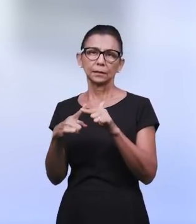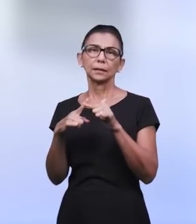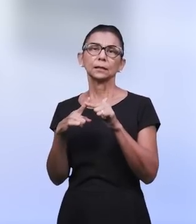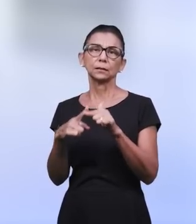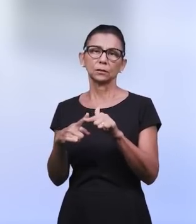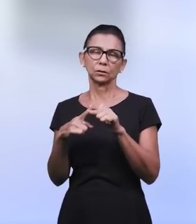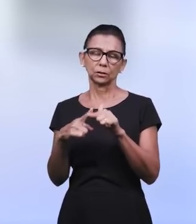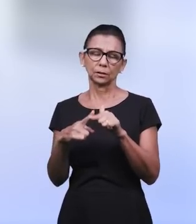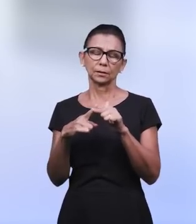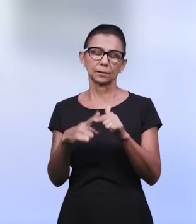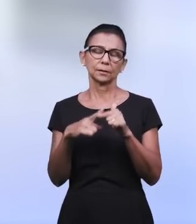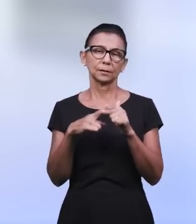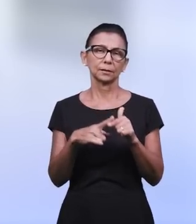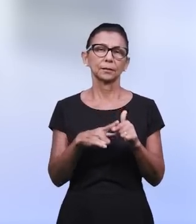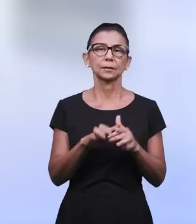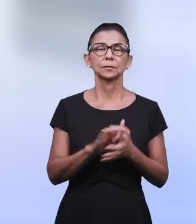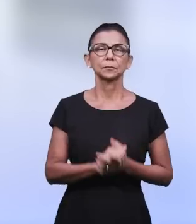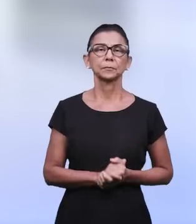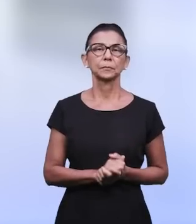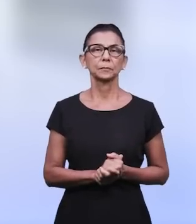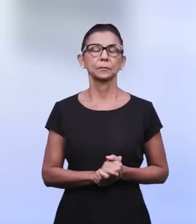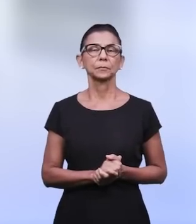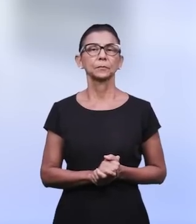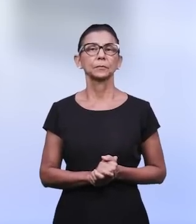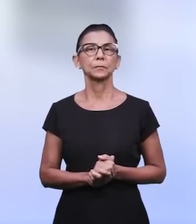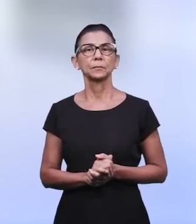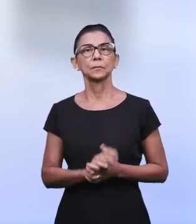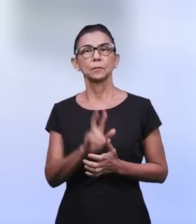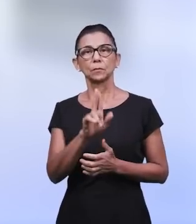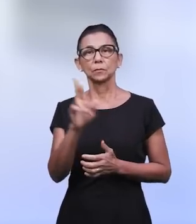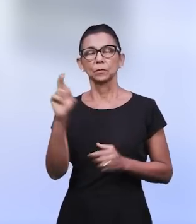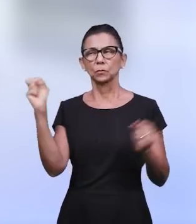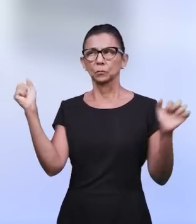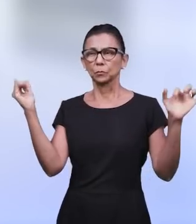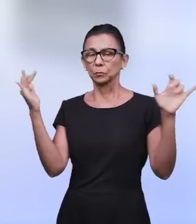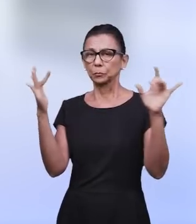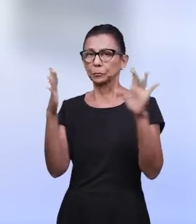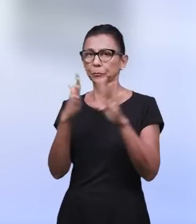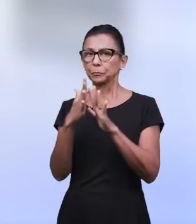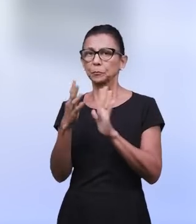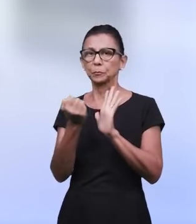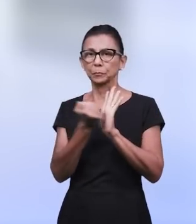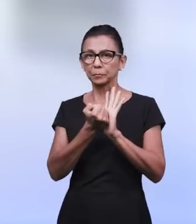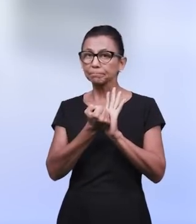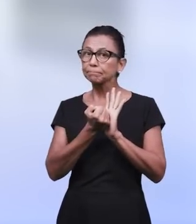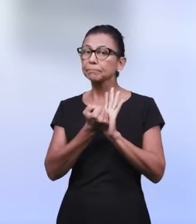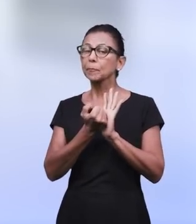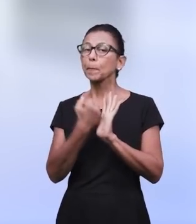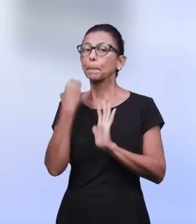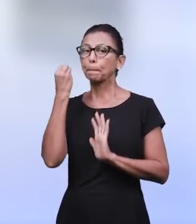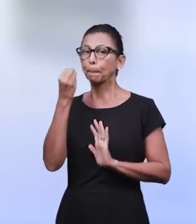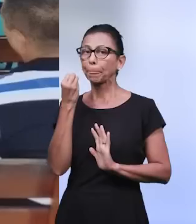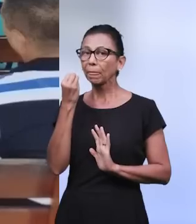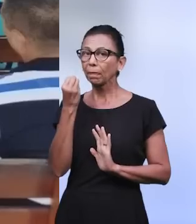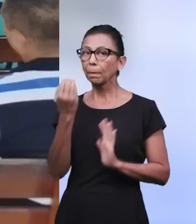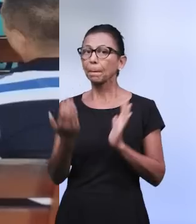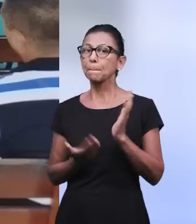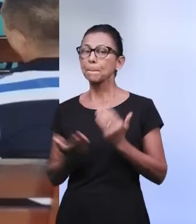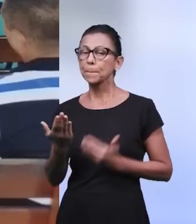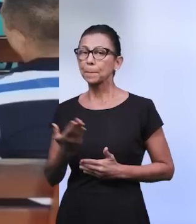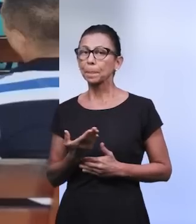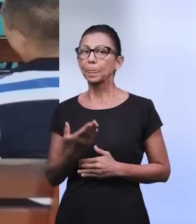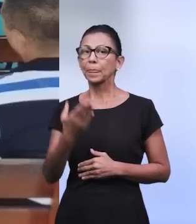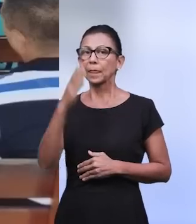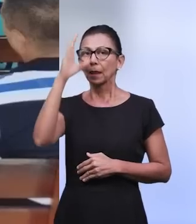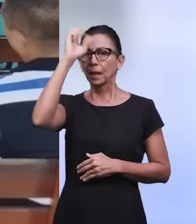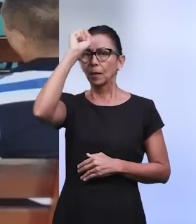São divididas por polo. E ali o nome do Senhor foi glorificado e foi um momento marcante na vida dos servos, onde aprenderam